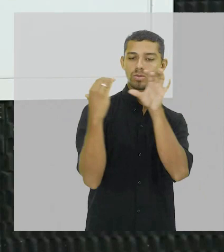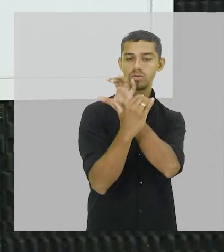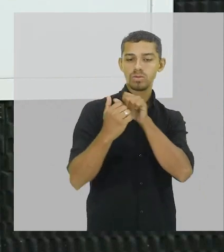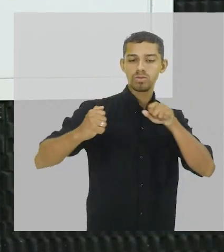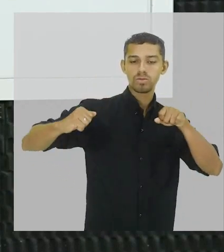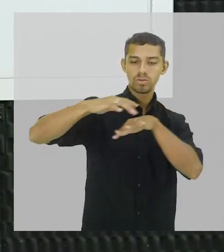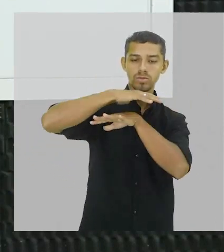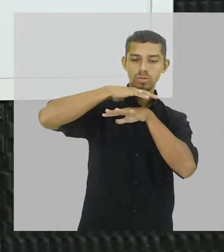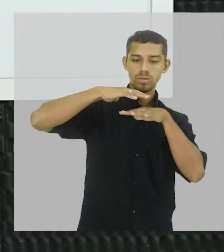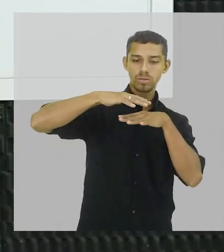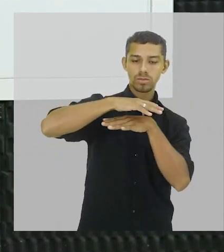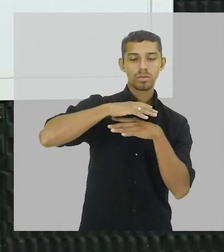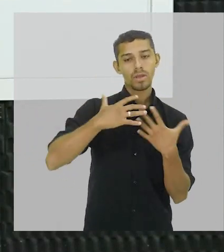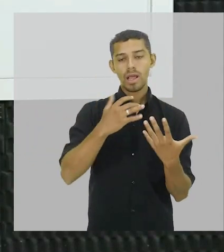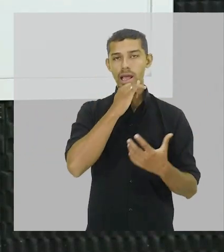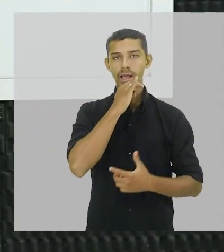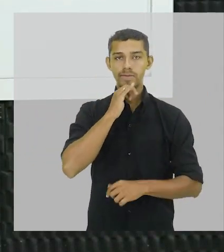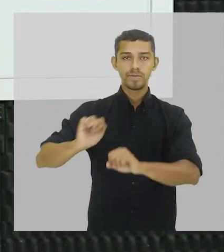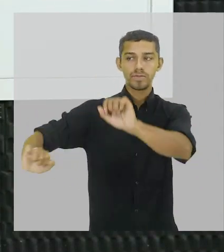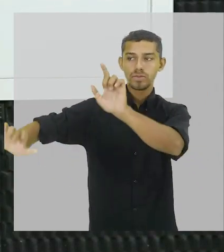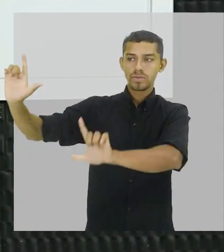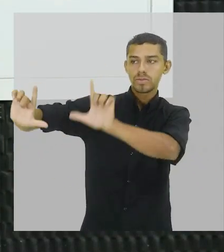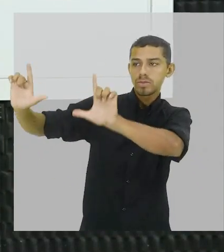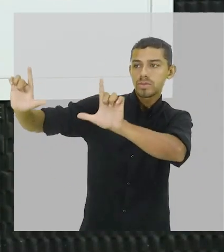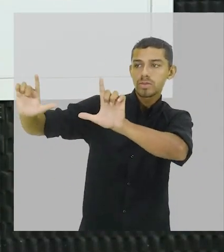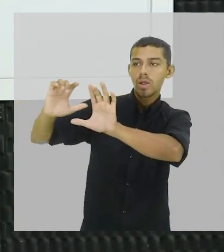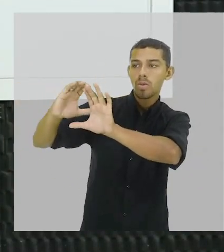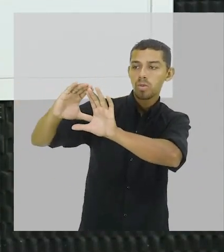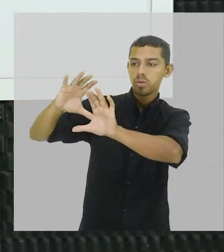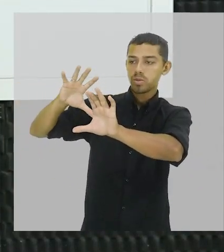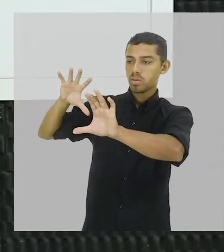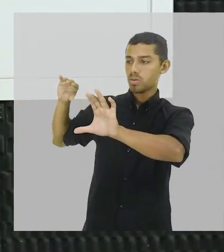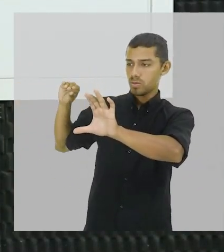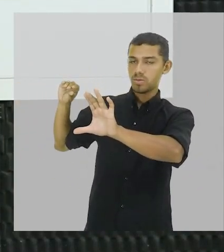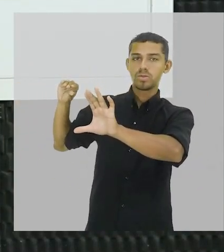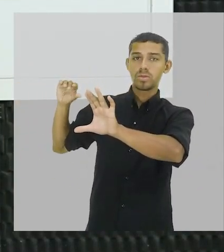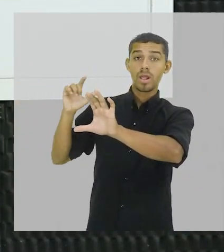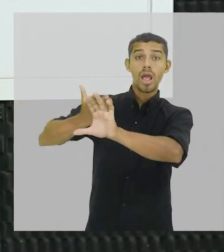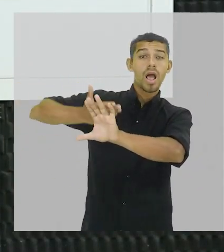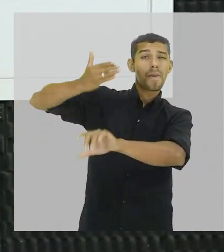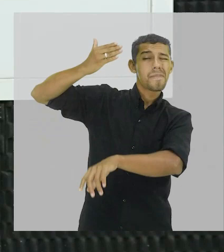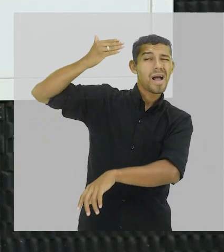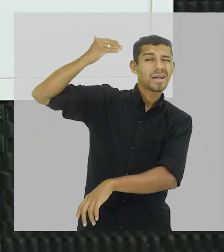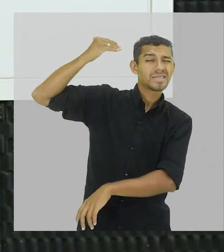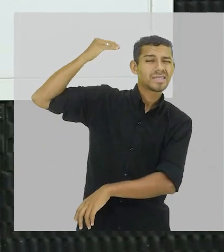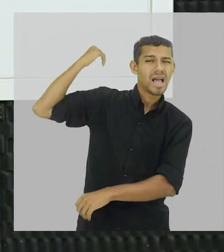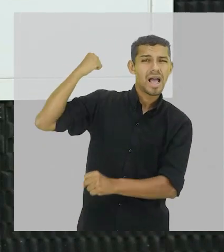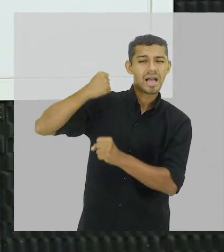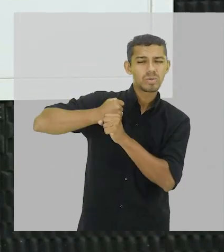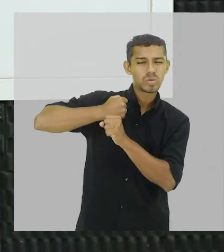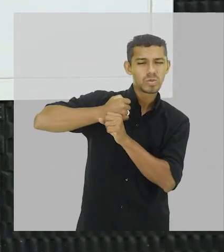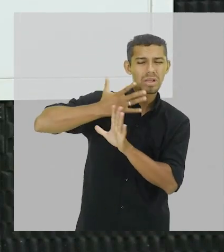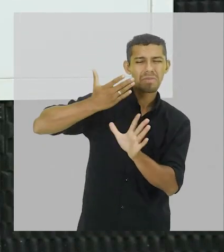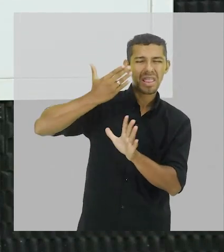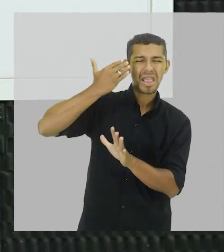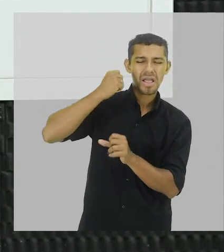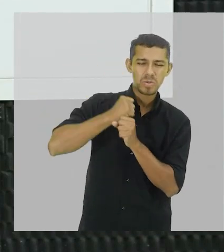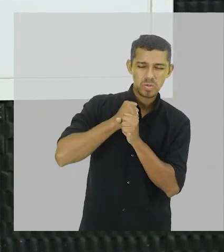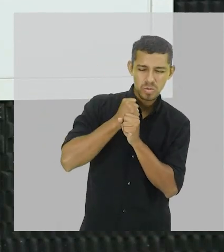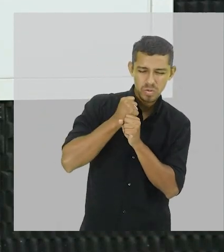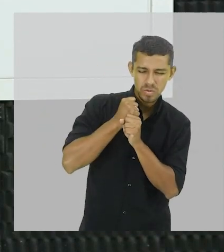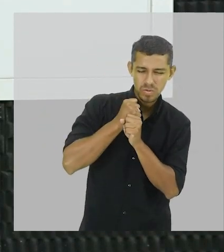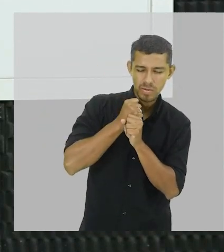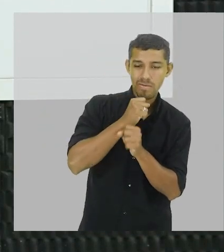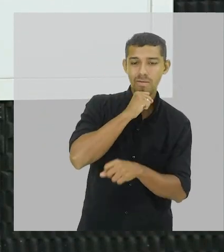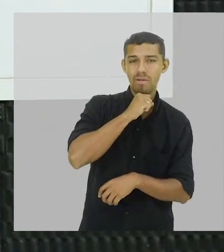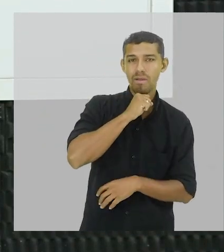exemplo disso é o que acontecia com as televisões de tubo, certo? Aquelas televisões antigas, né, bem grandona, que é